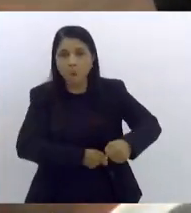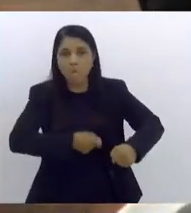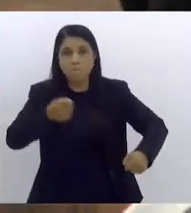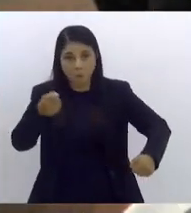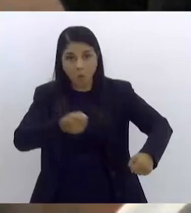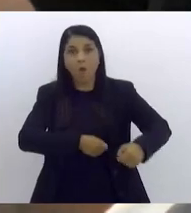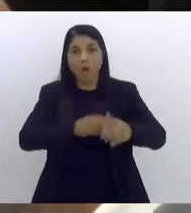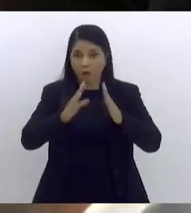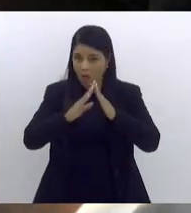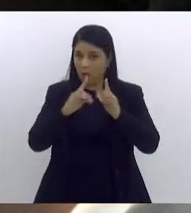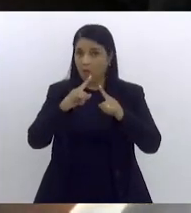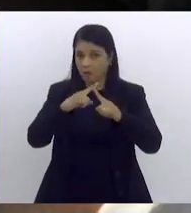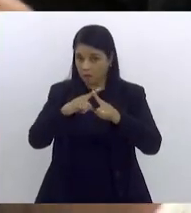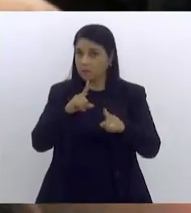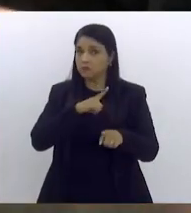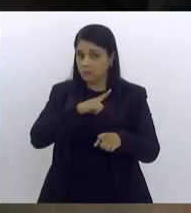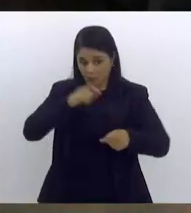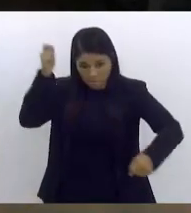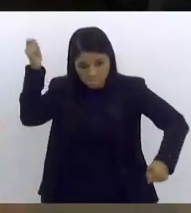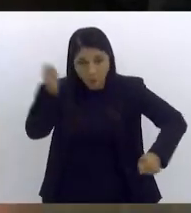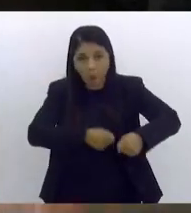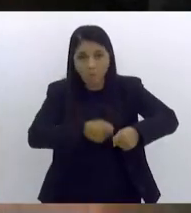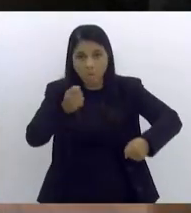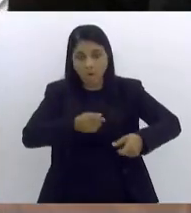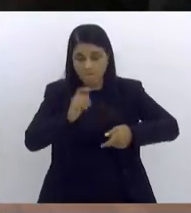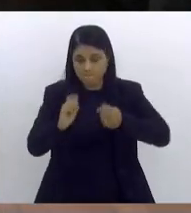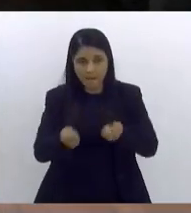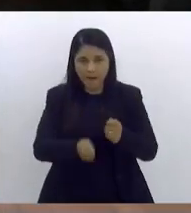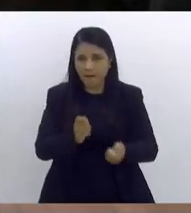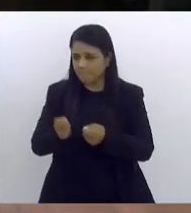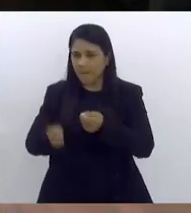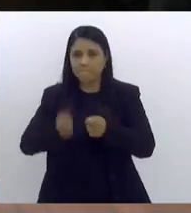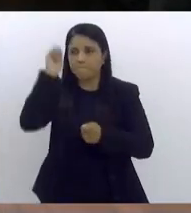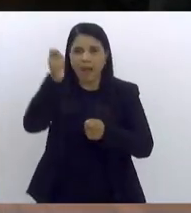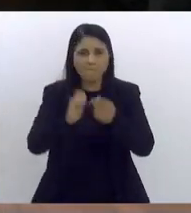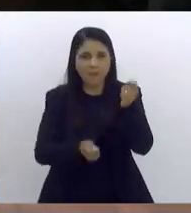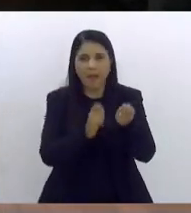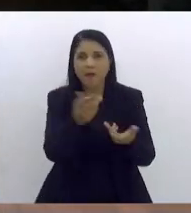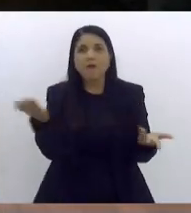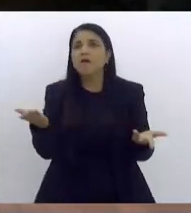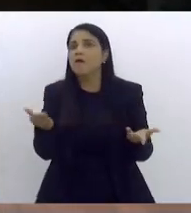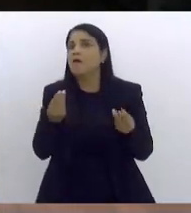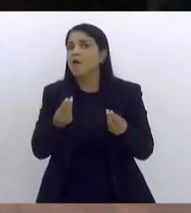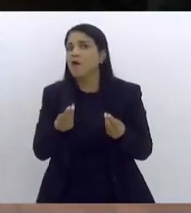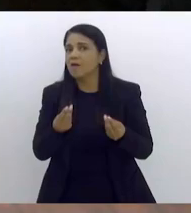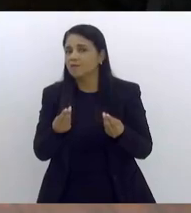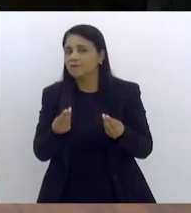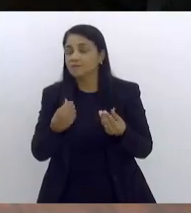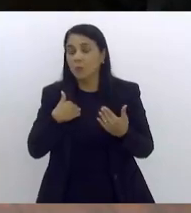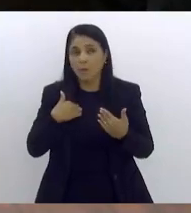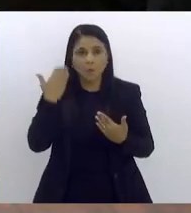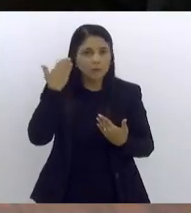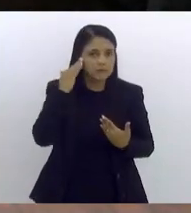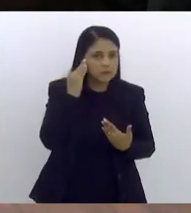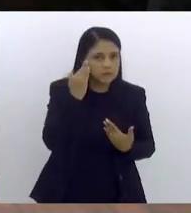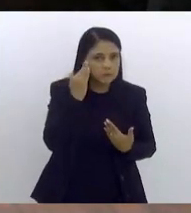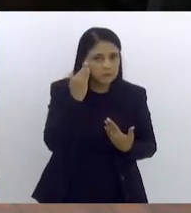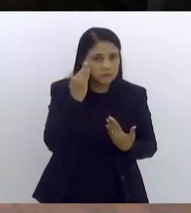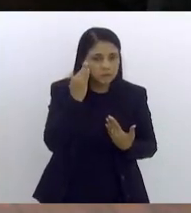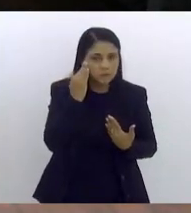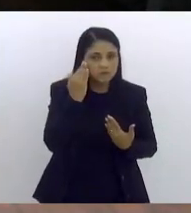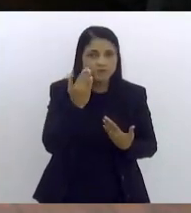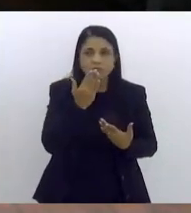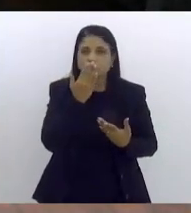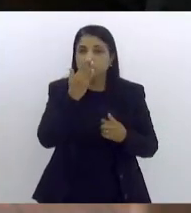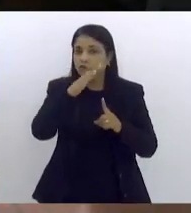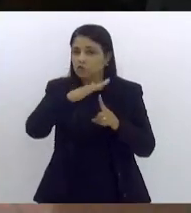tem bumbo e tem bateria. Então, no meu entendimento, esse tipo